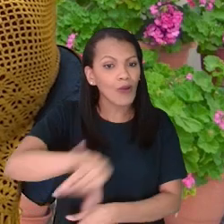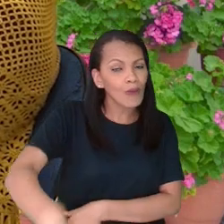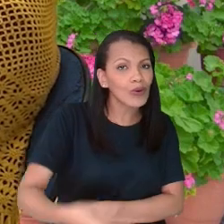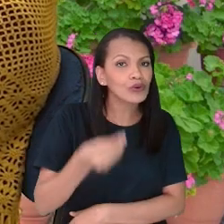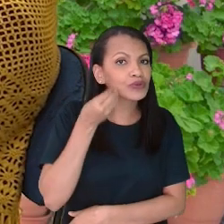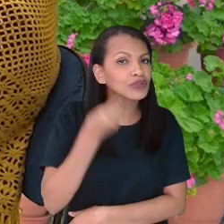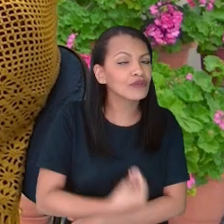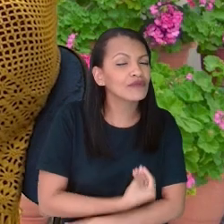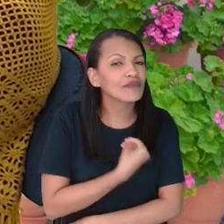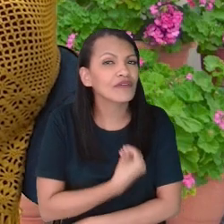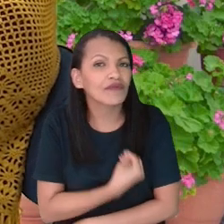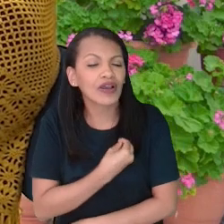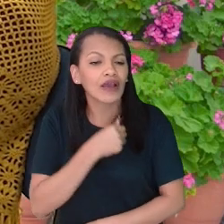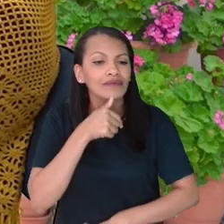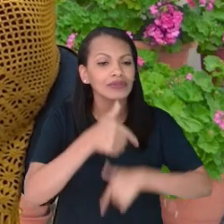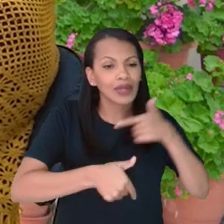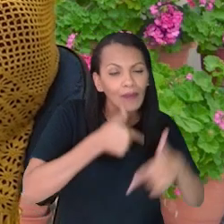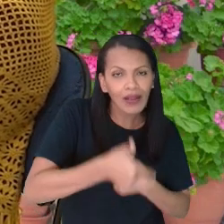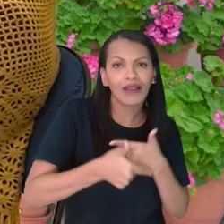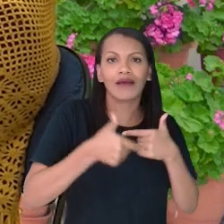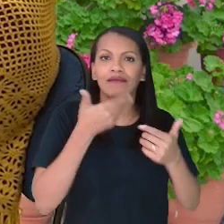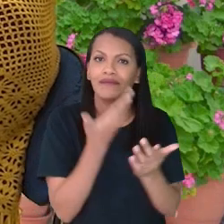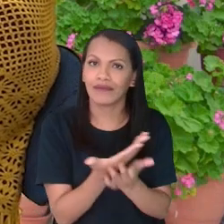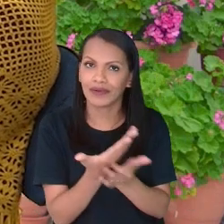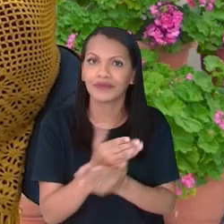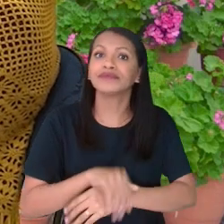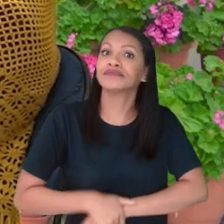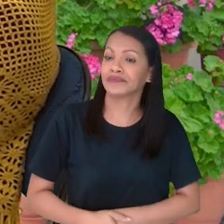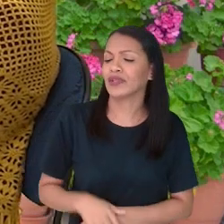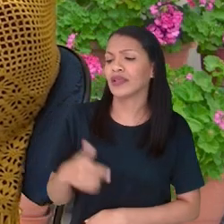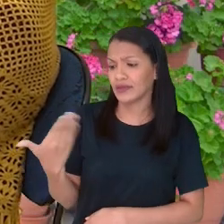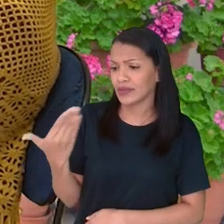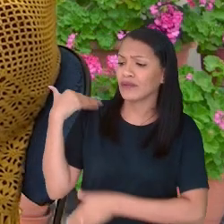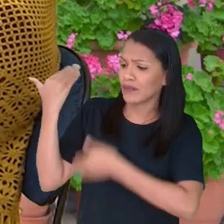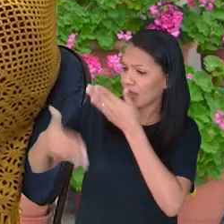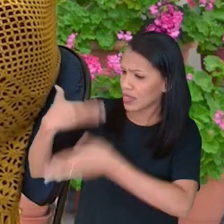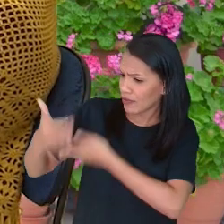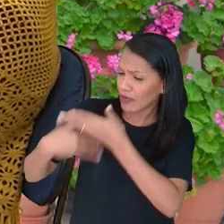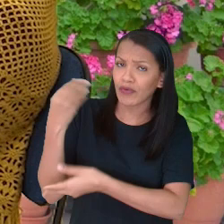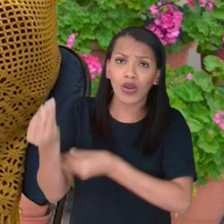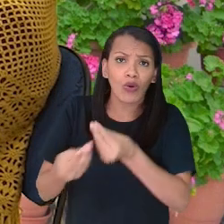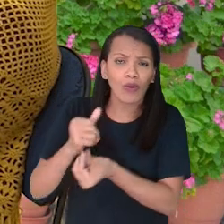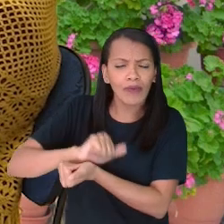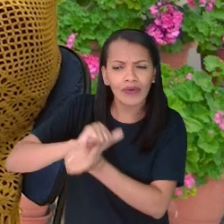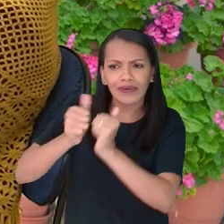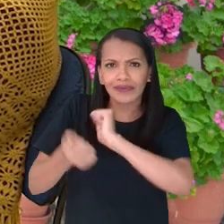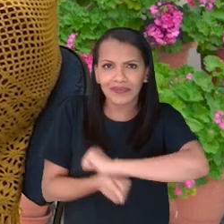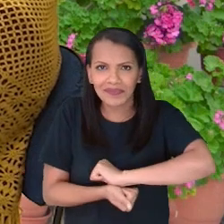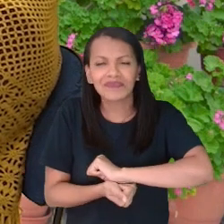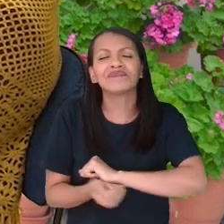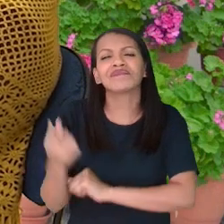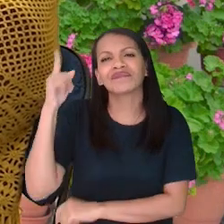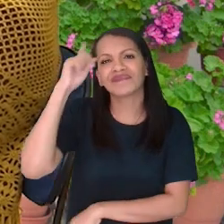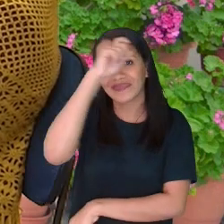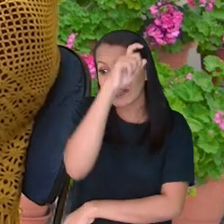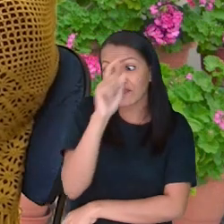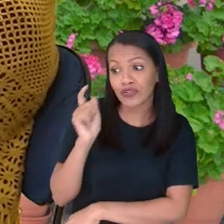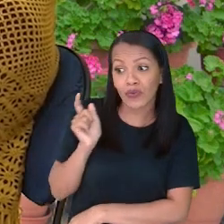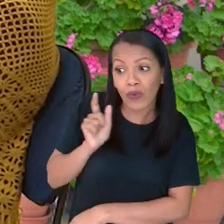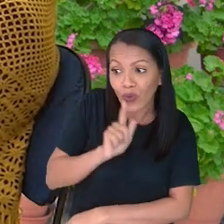de trabalhar e de estudar. E cada um desenvolver a sua maneira de se adaptar às dificuldades e